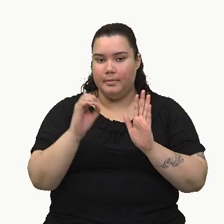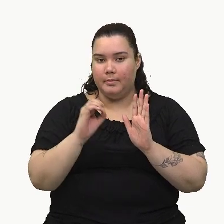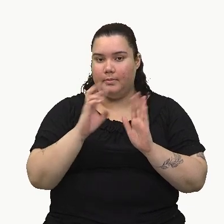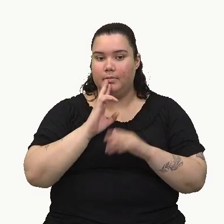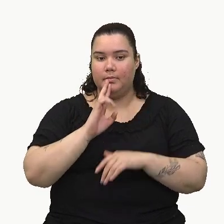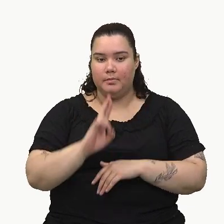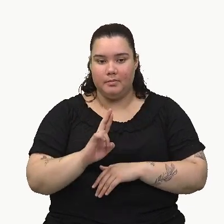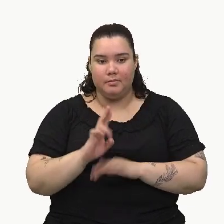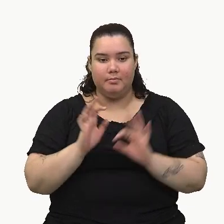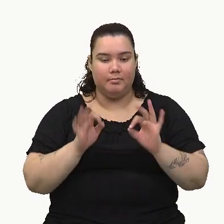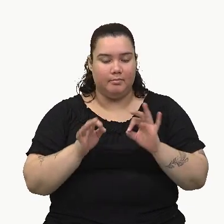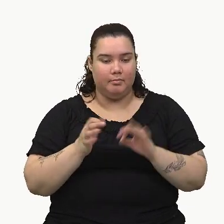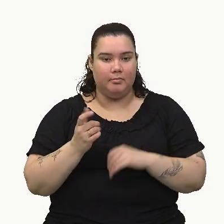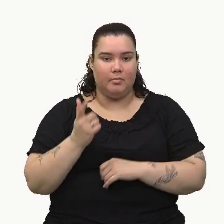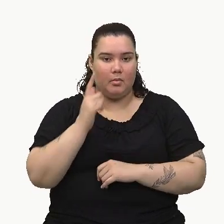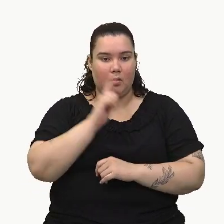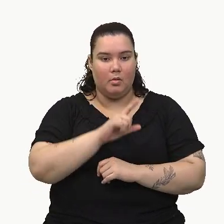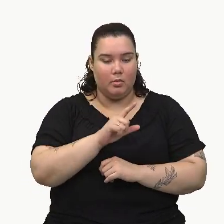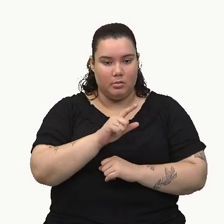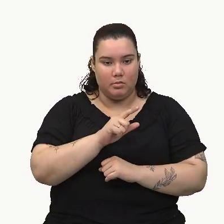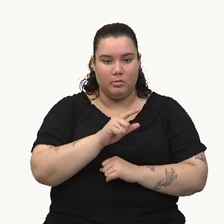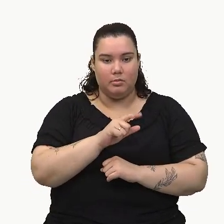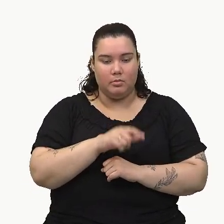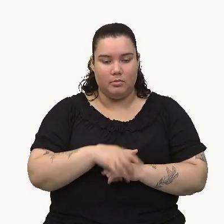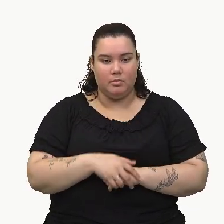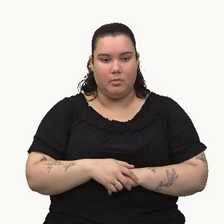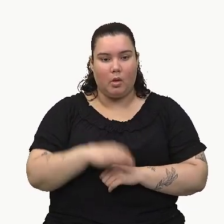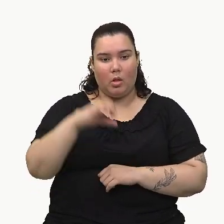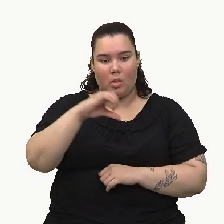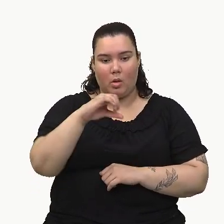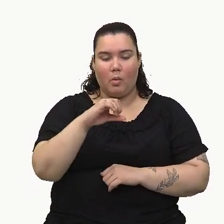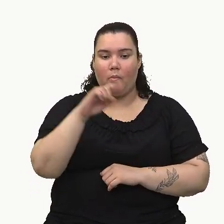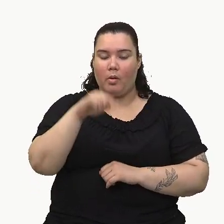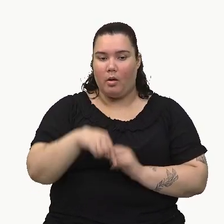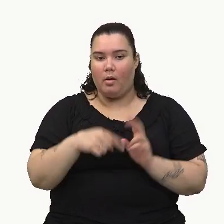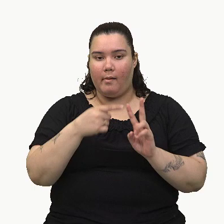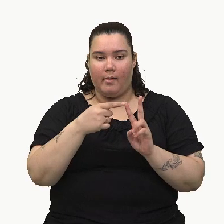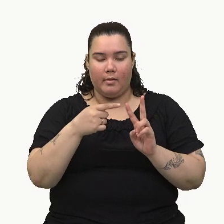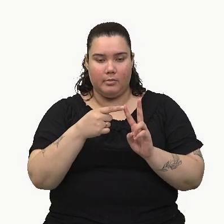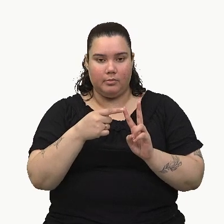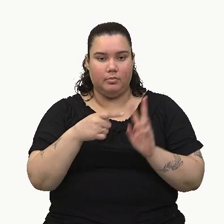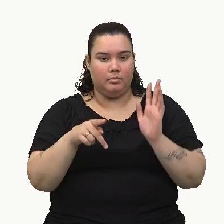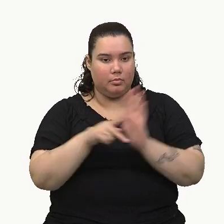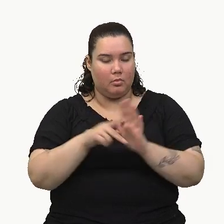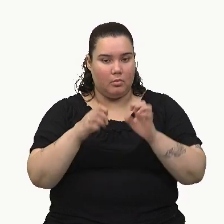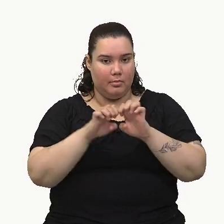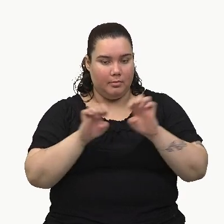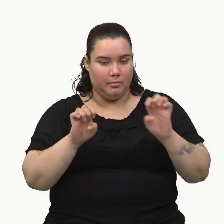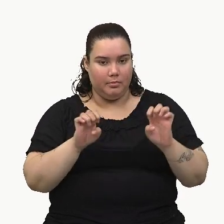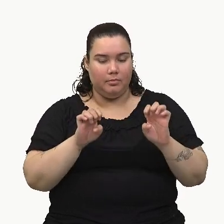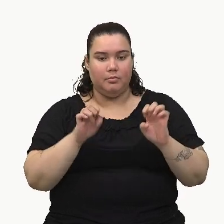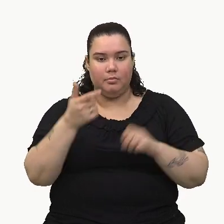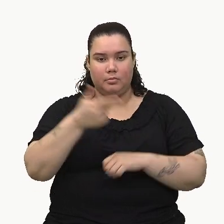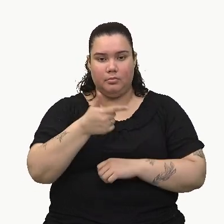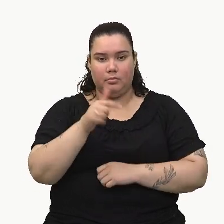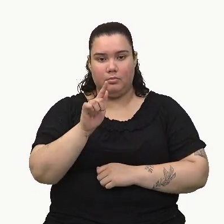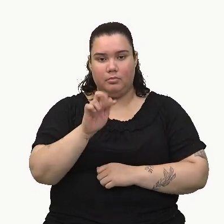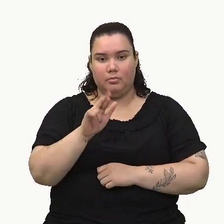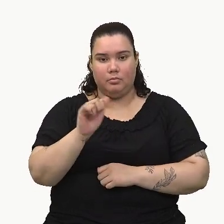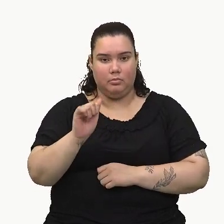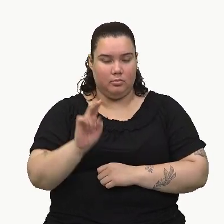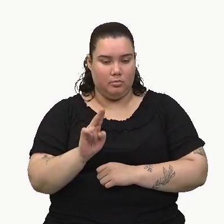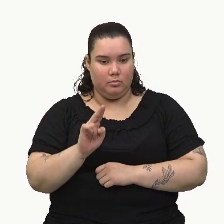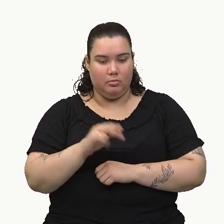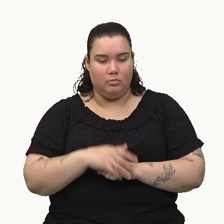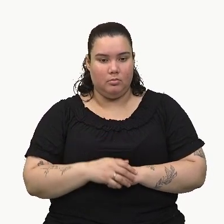Deu certo, então, o 9 é, sim, uma das raízes dessa função de segundo grau.